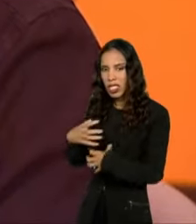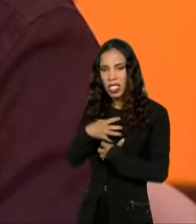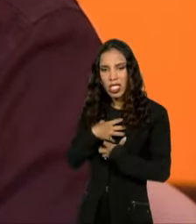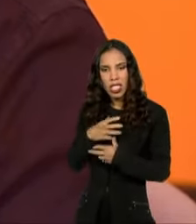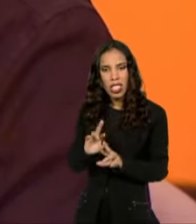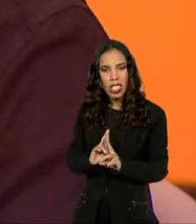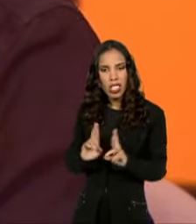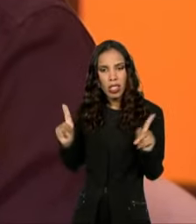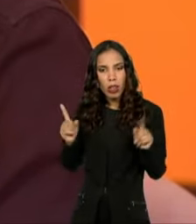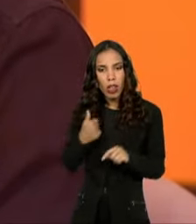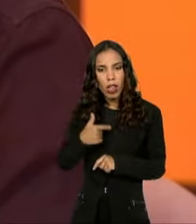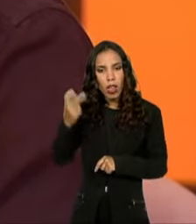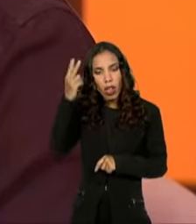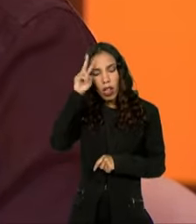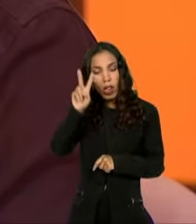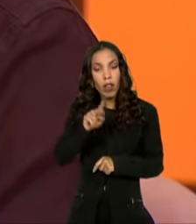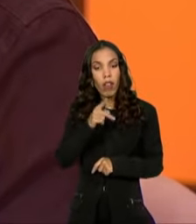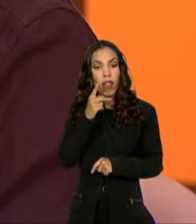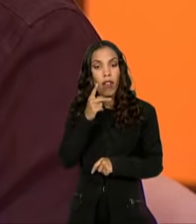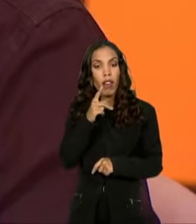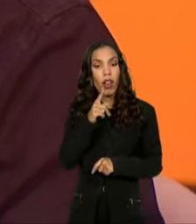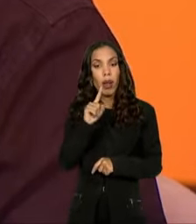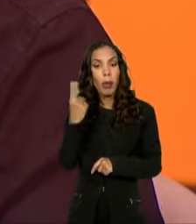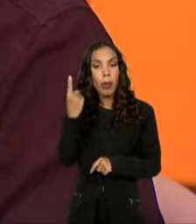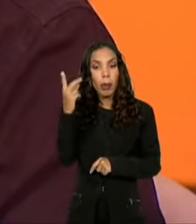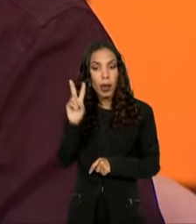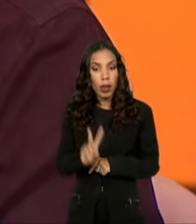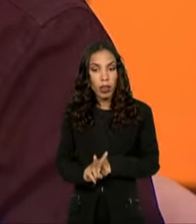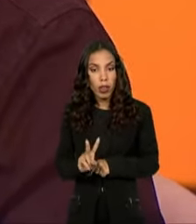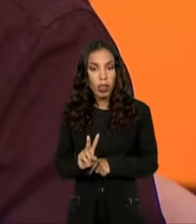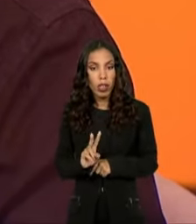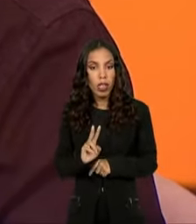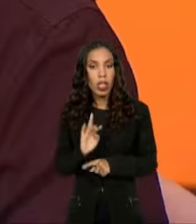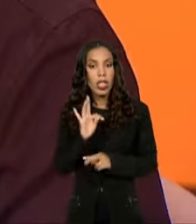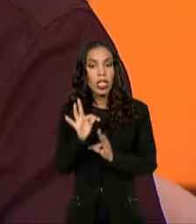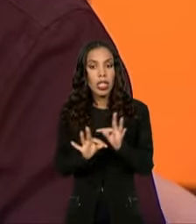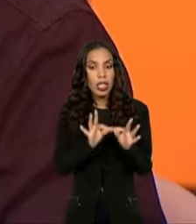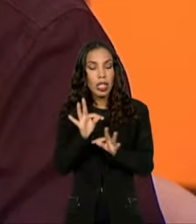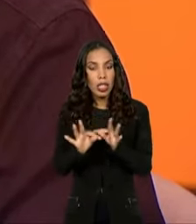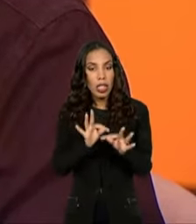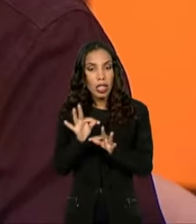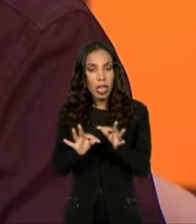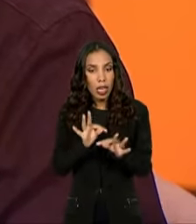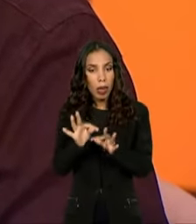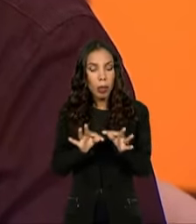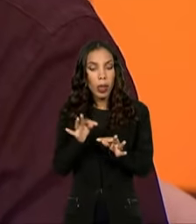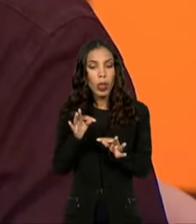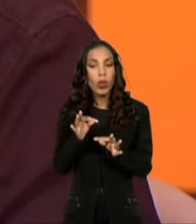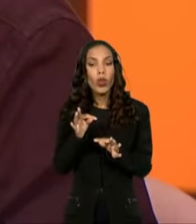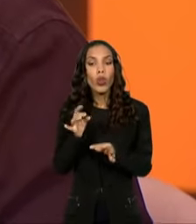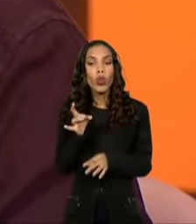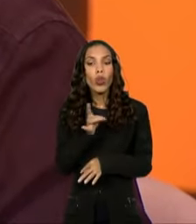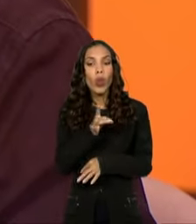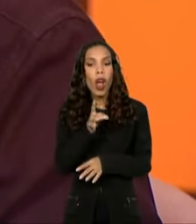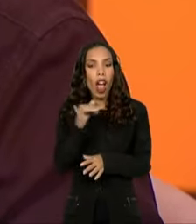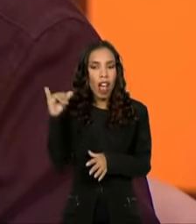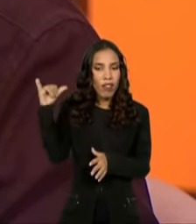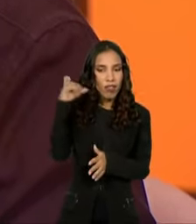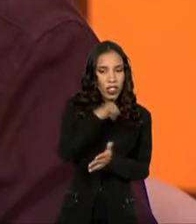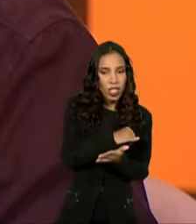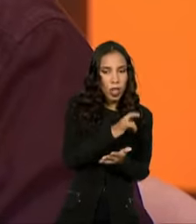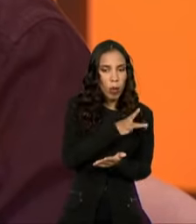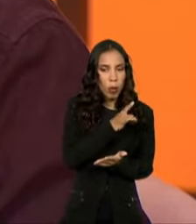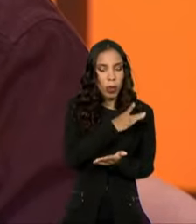muito diferente. Eu me lembro que quando você estava fazendo pela primeira vez um tratamento para perder esse medo de avião, você comentou alguma coisa comigo sobre